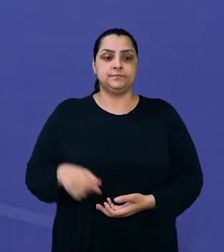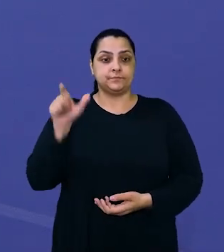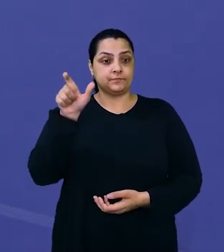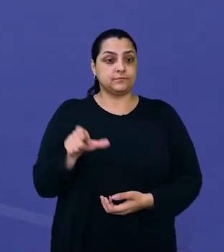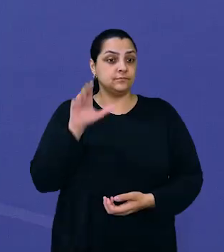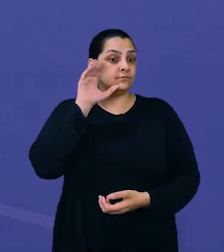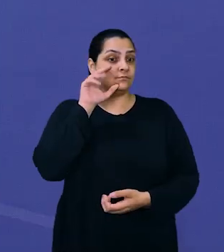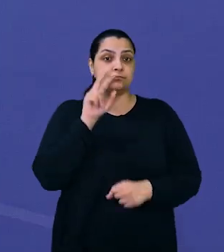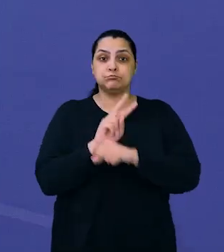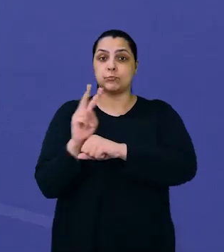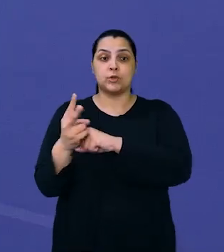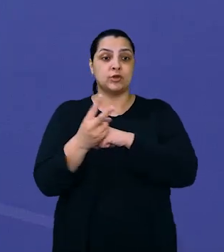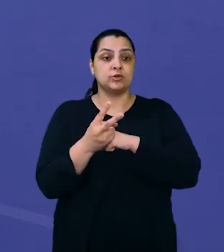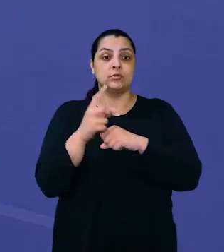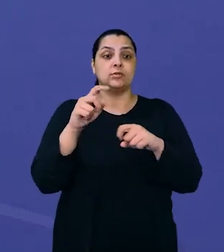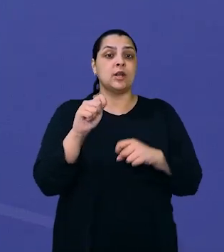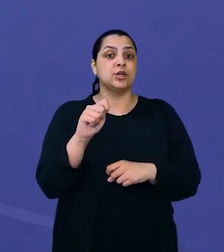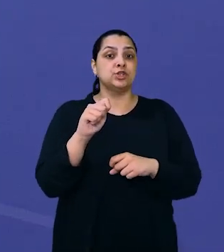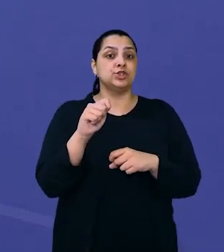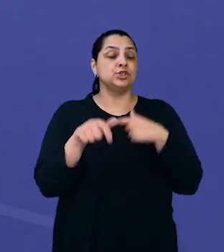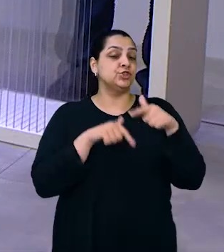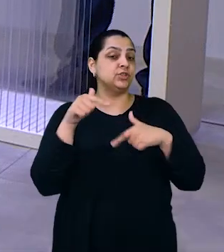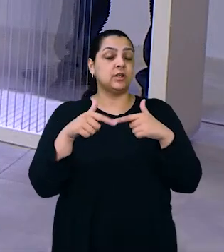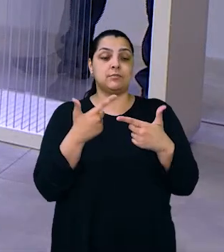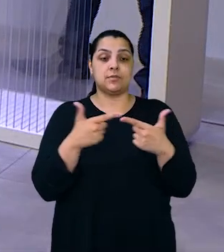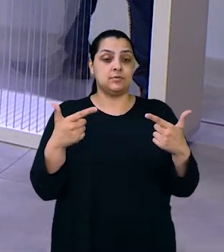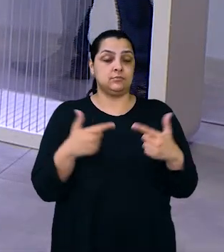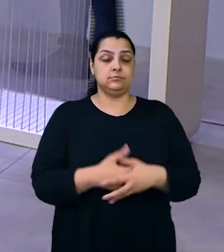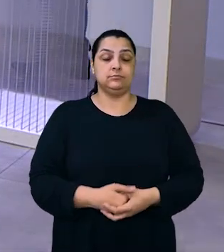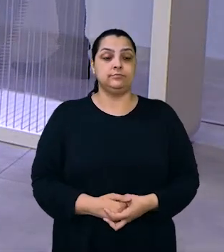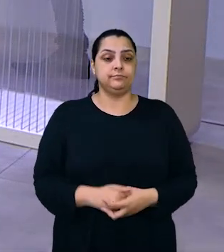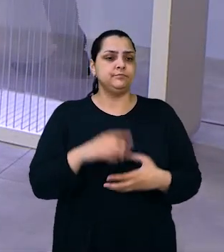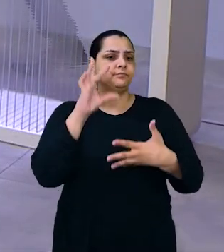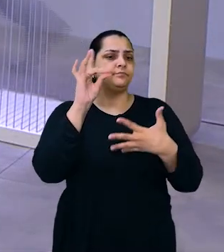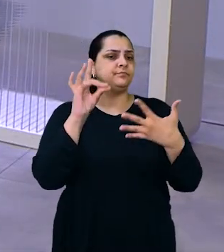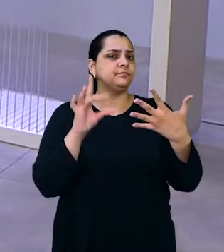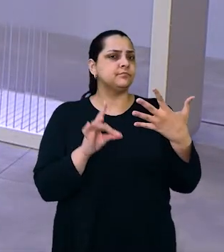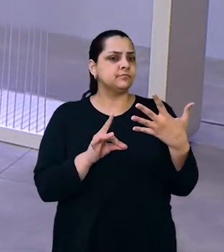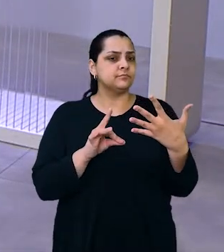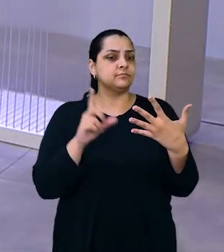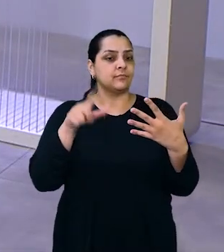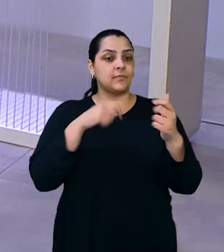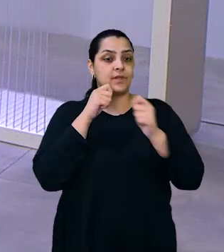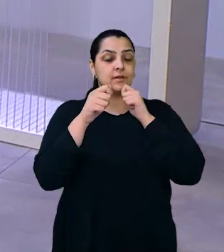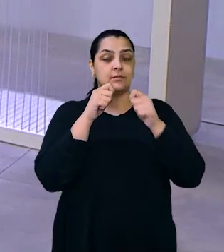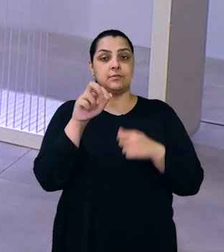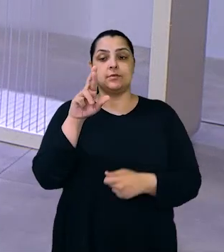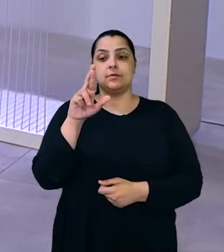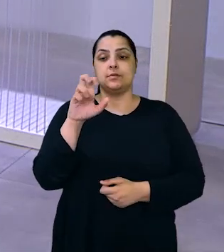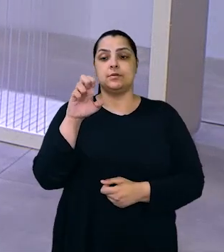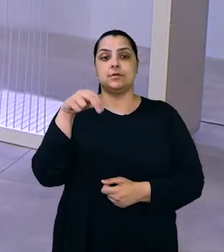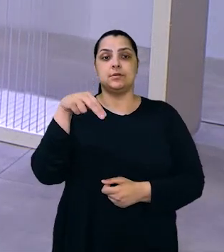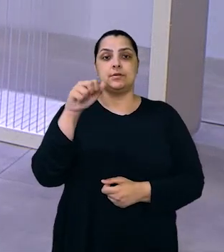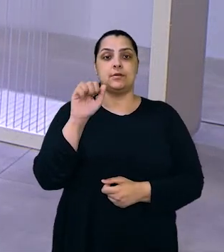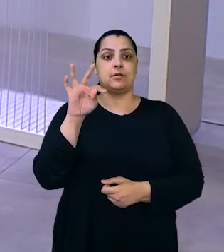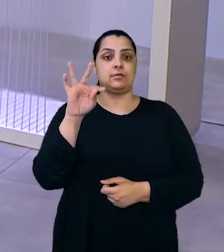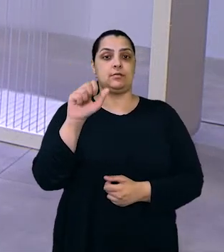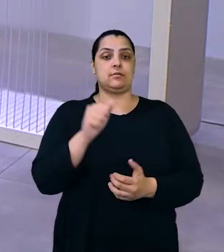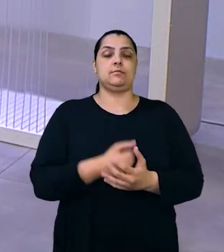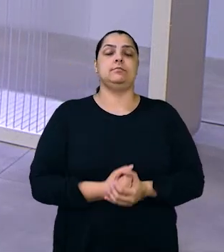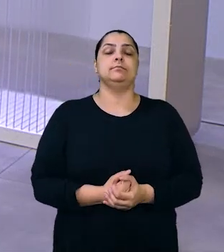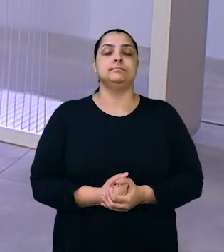bancária não estava protegida por garantia de emprego. E quem traz os detalhes desse caso para a gente é a repórter Renata Gorga. Oi,